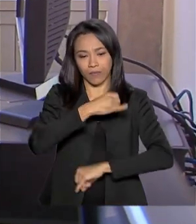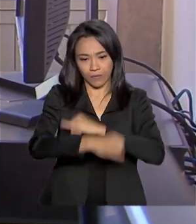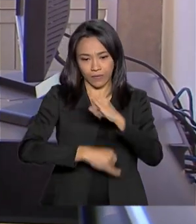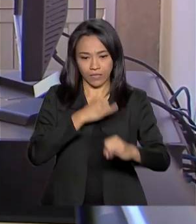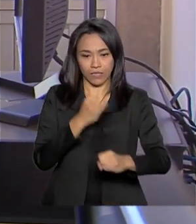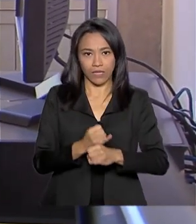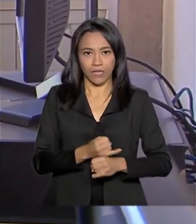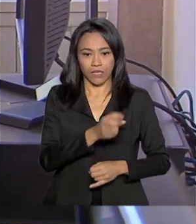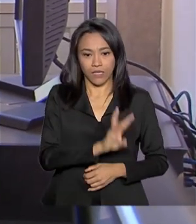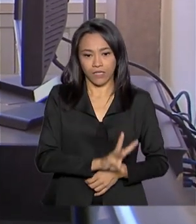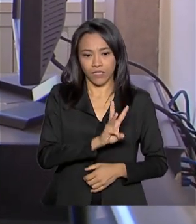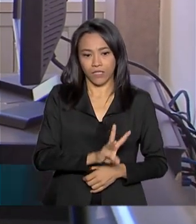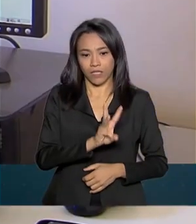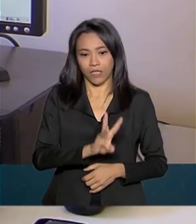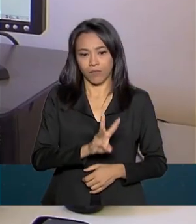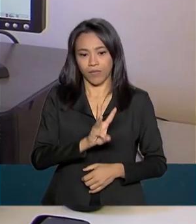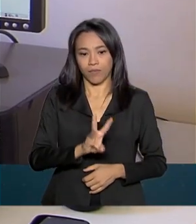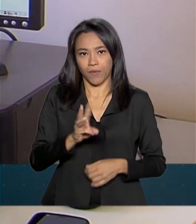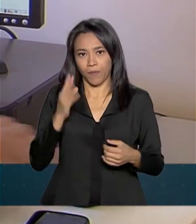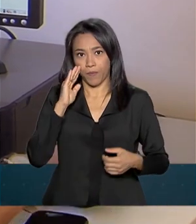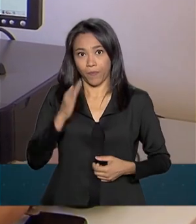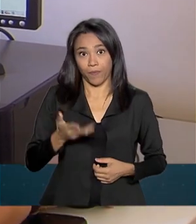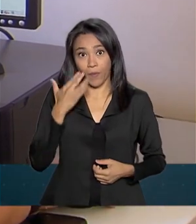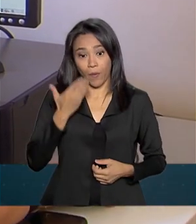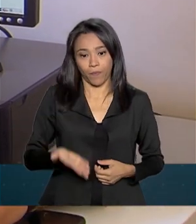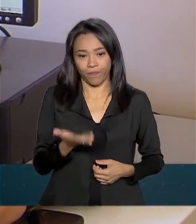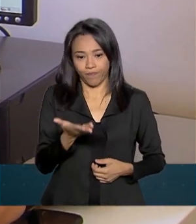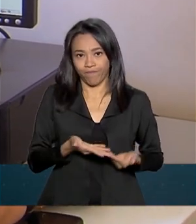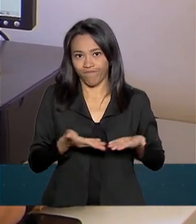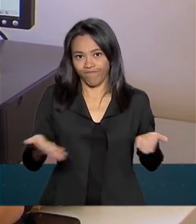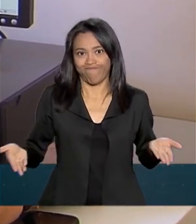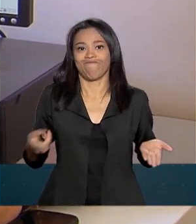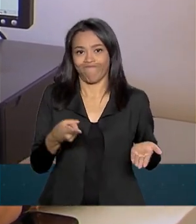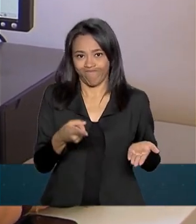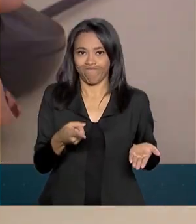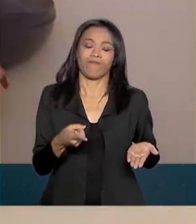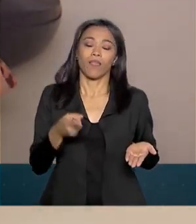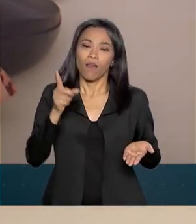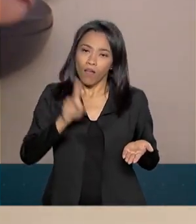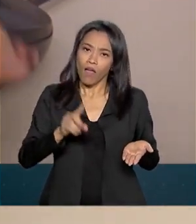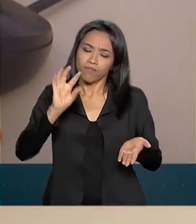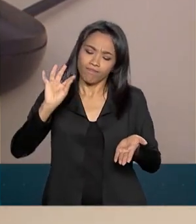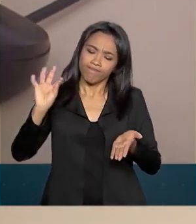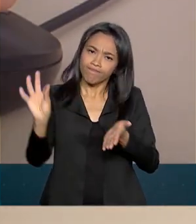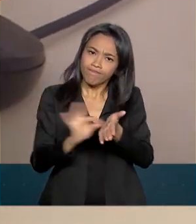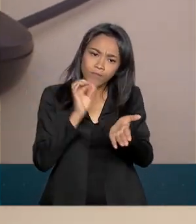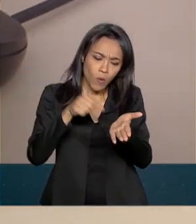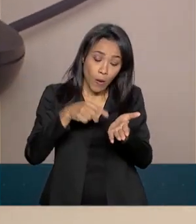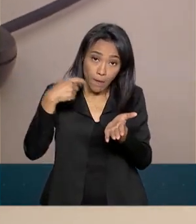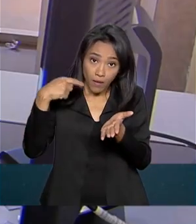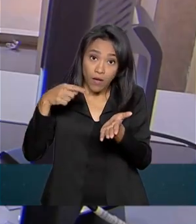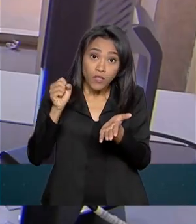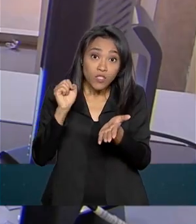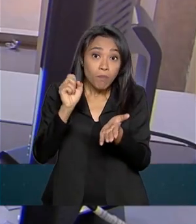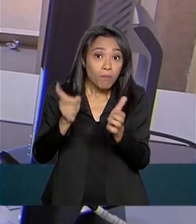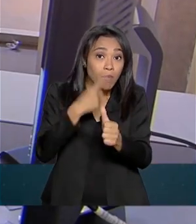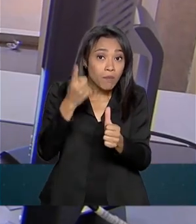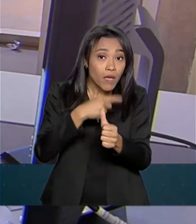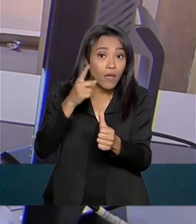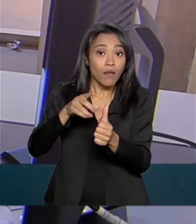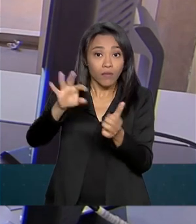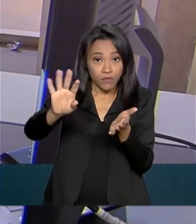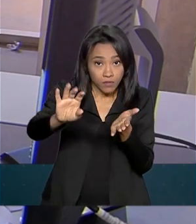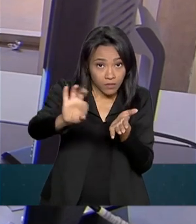.inep.gov.br. A inscrição será confirmada após o pagamento de taxa de R